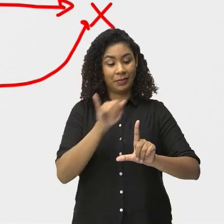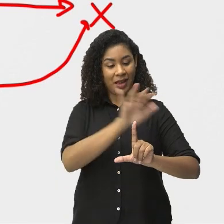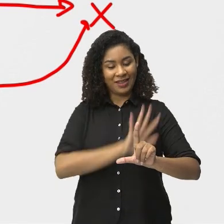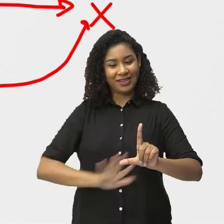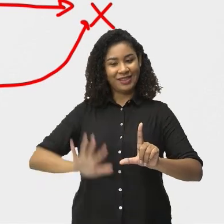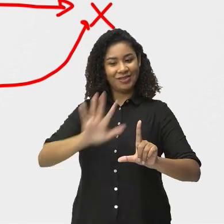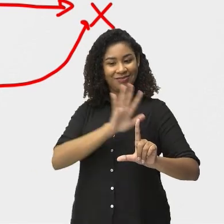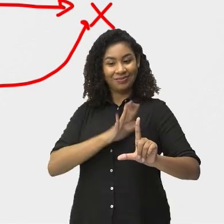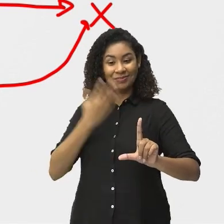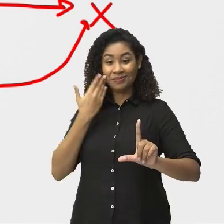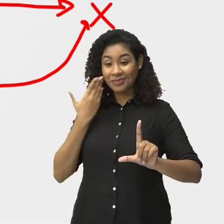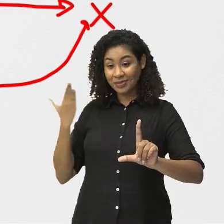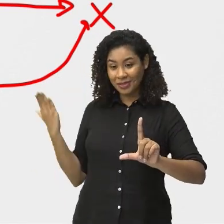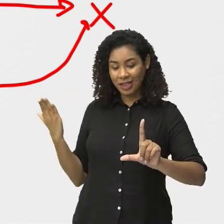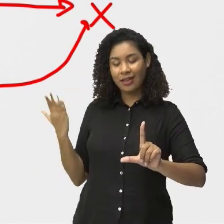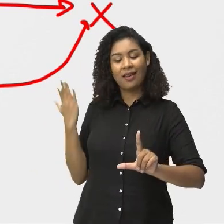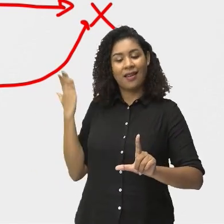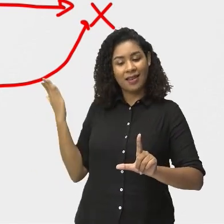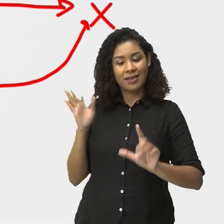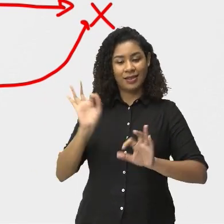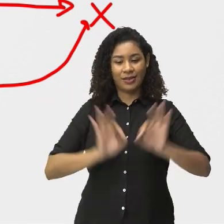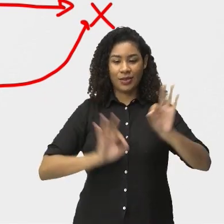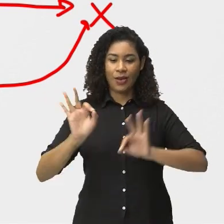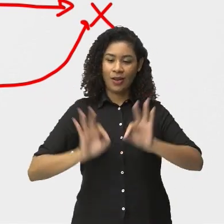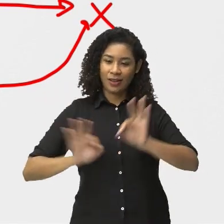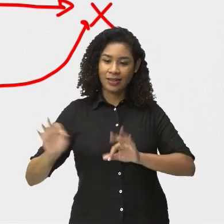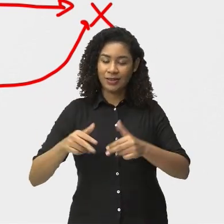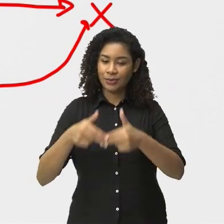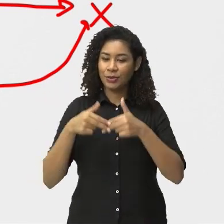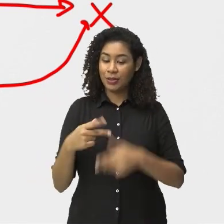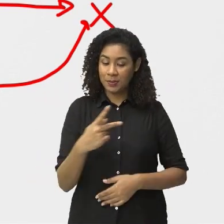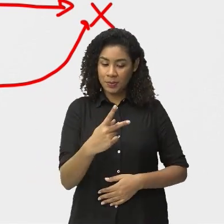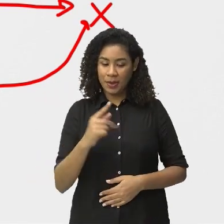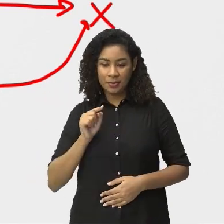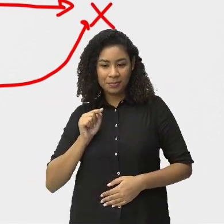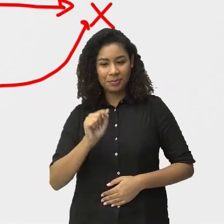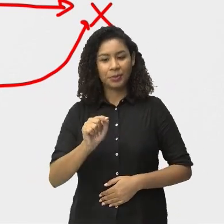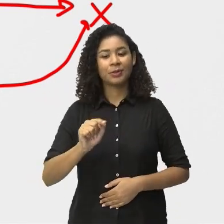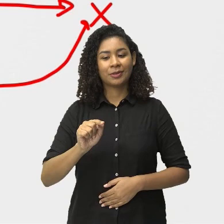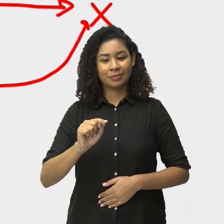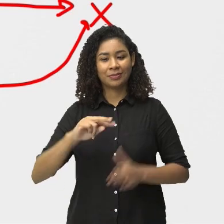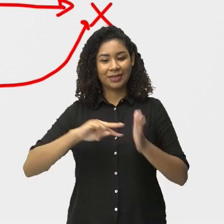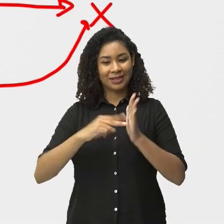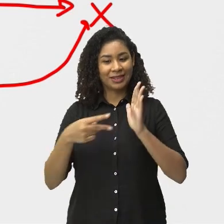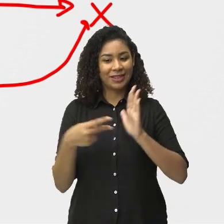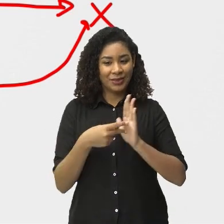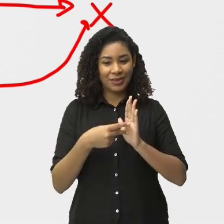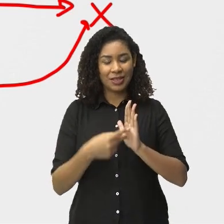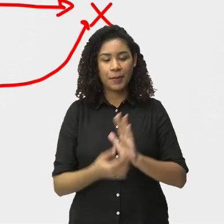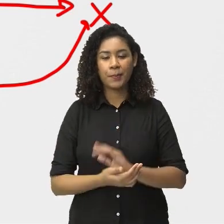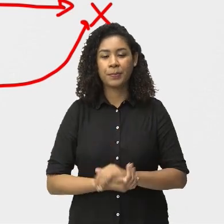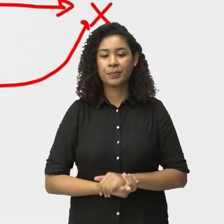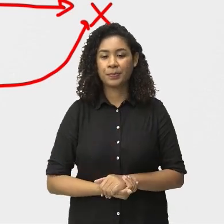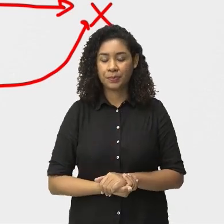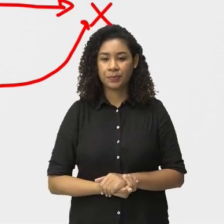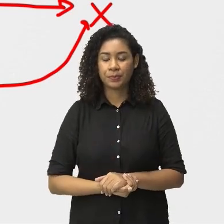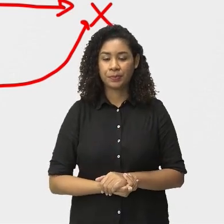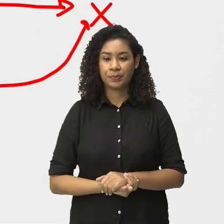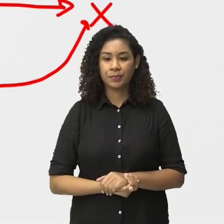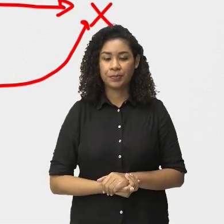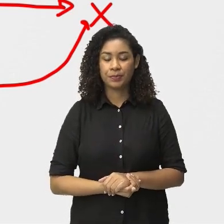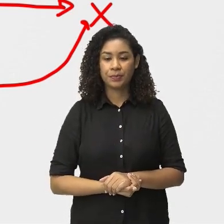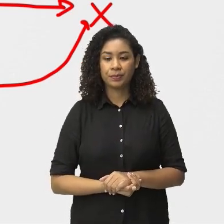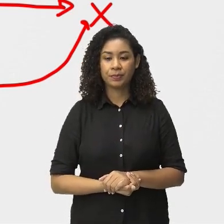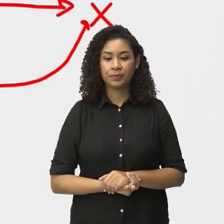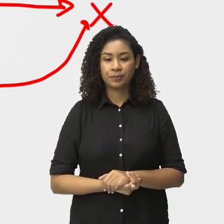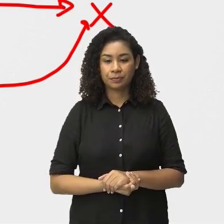cartesiano, tá bom? Esse ponto P significa exatamente isso. Um ponto, né, no nosso plano